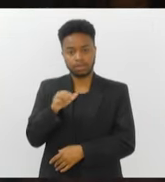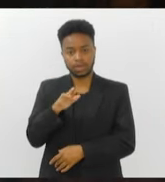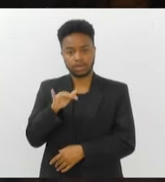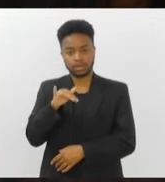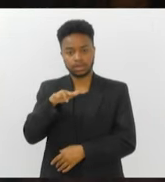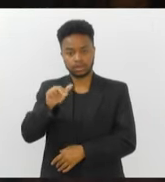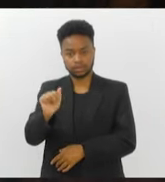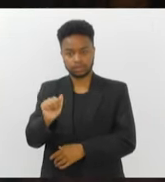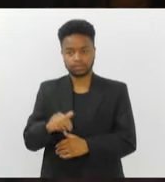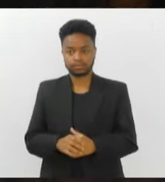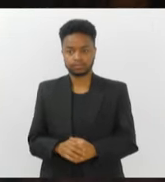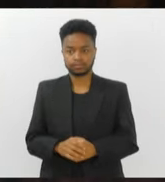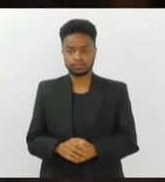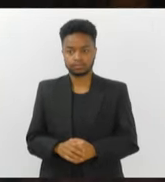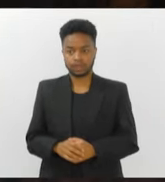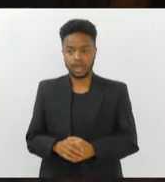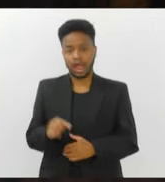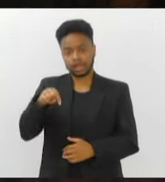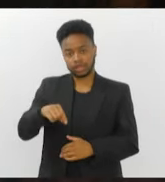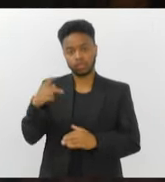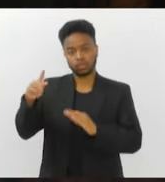MST. A casa é tua.